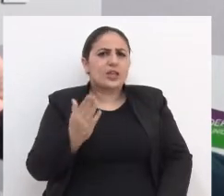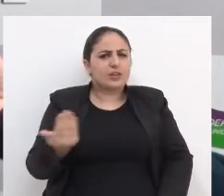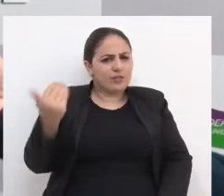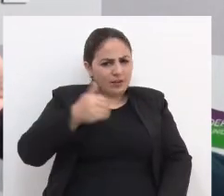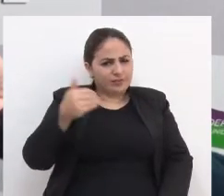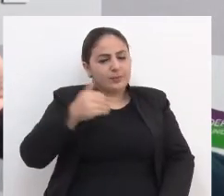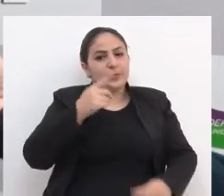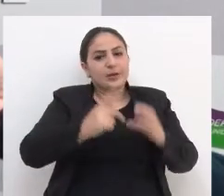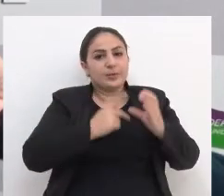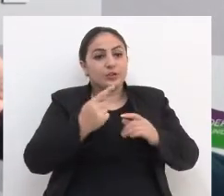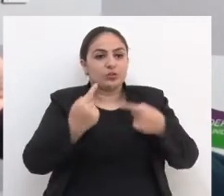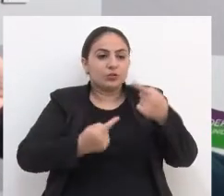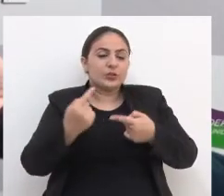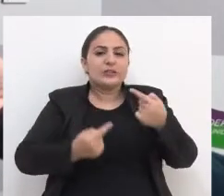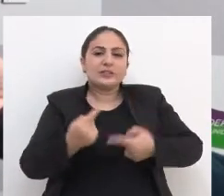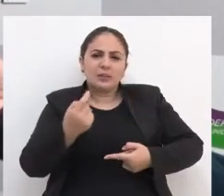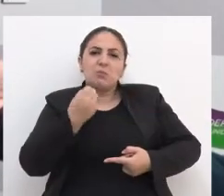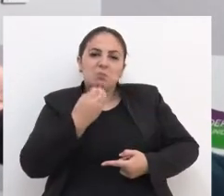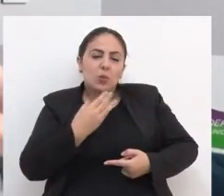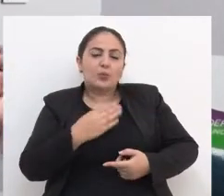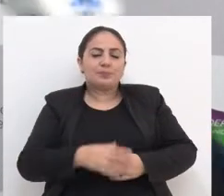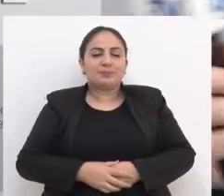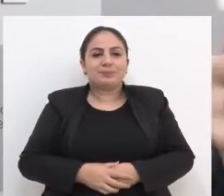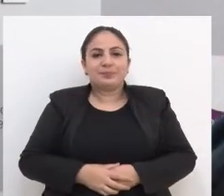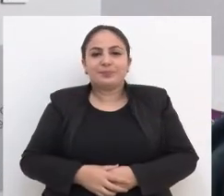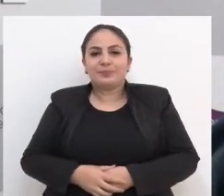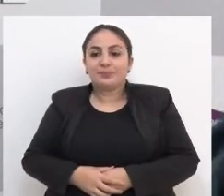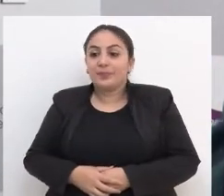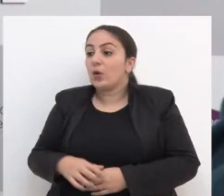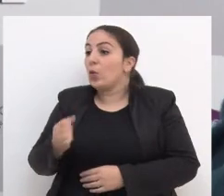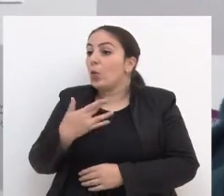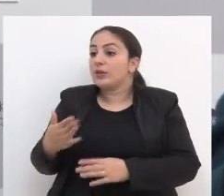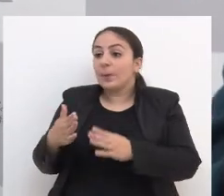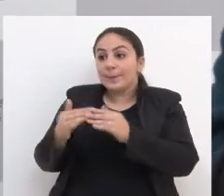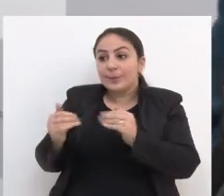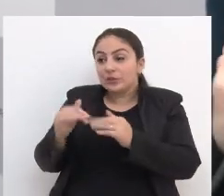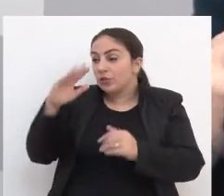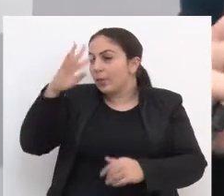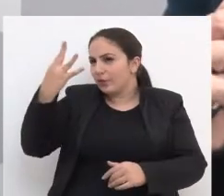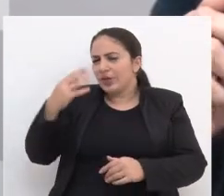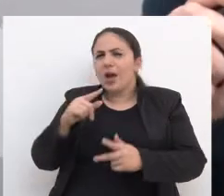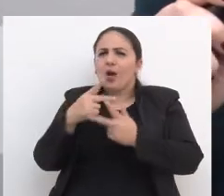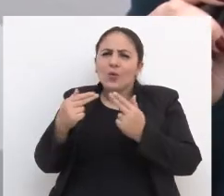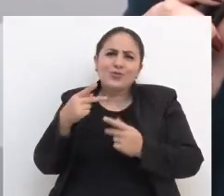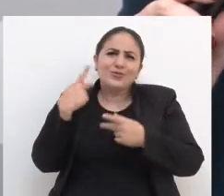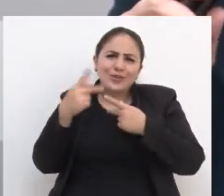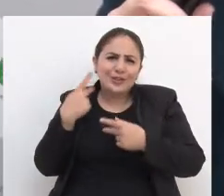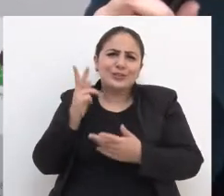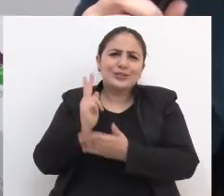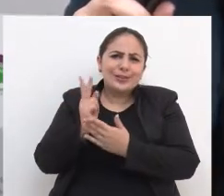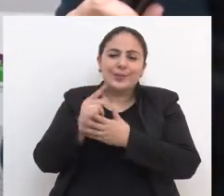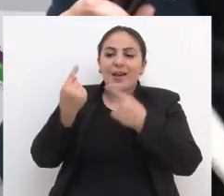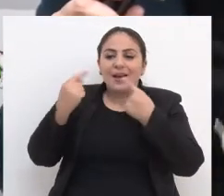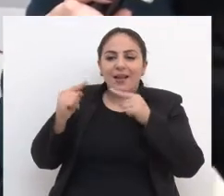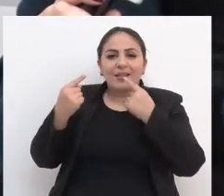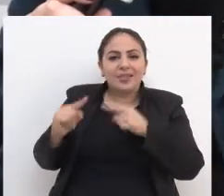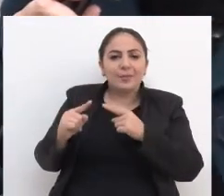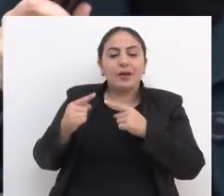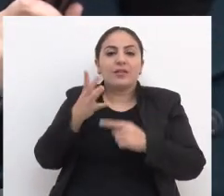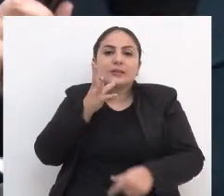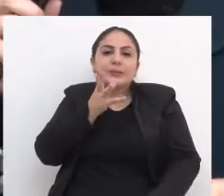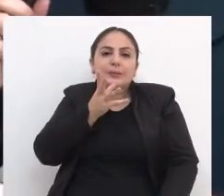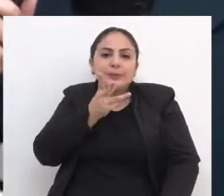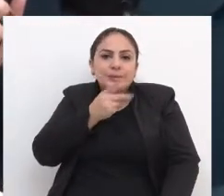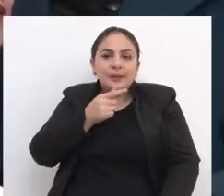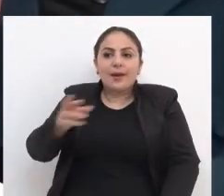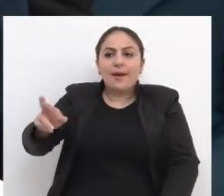mas que serão discussões saudáveis aqui no Legislativo. E quanto aos pedidos de providências, alguns vereadores eles reclamam da demora, então,